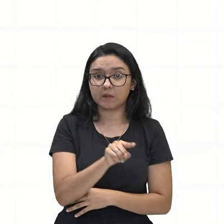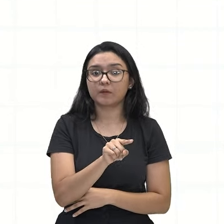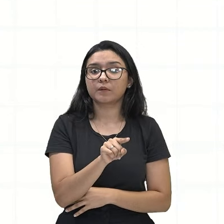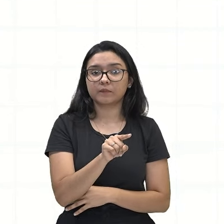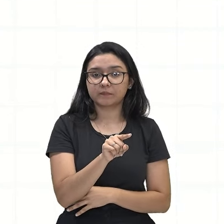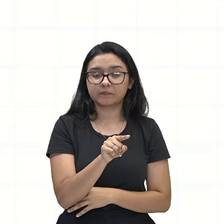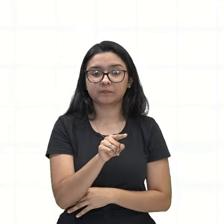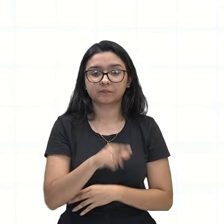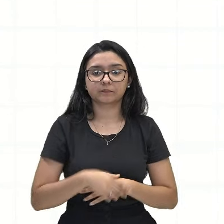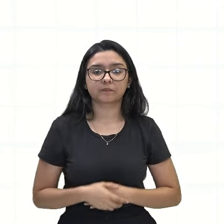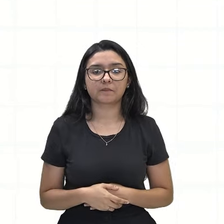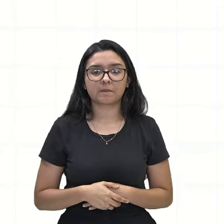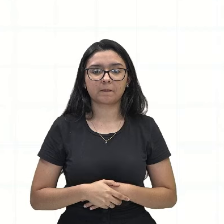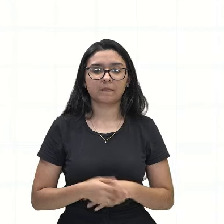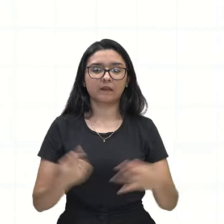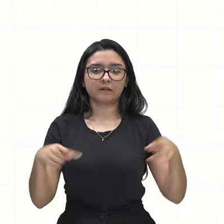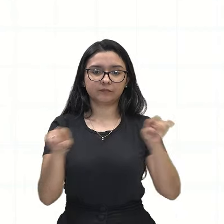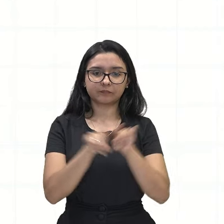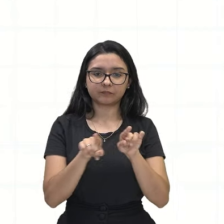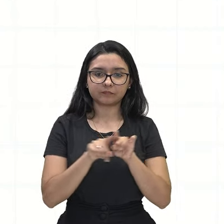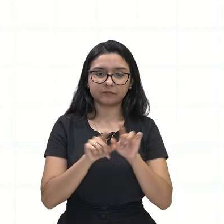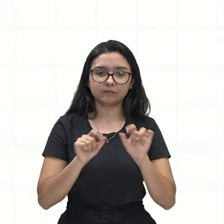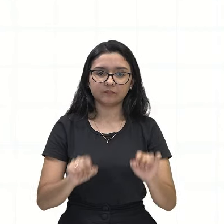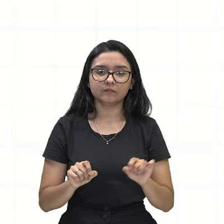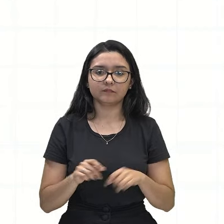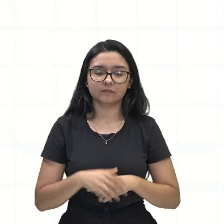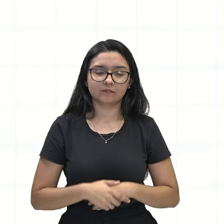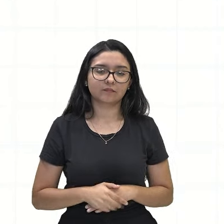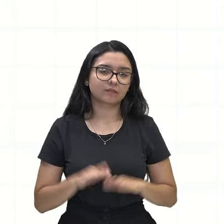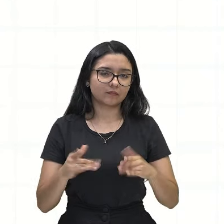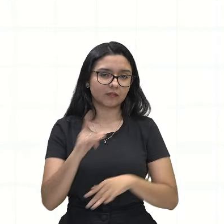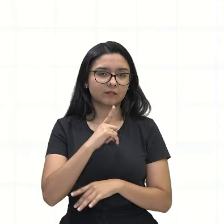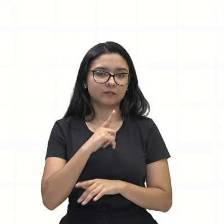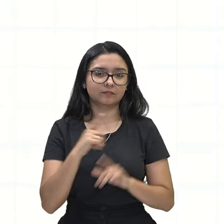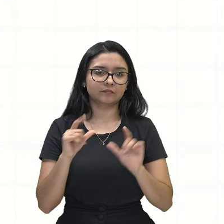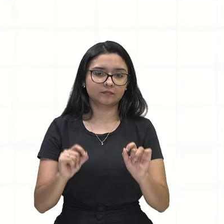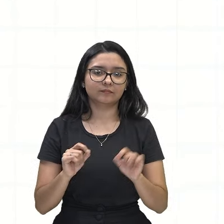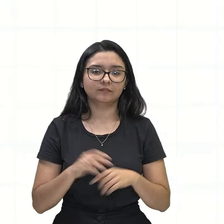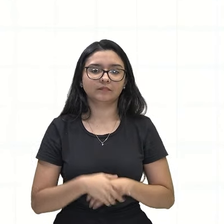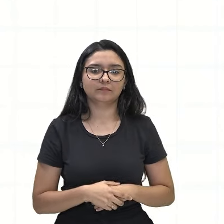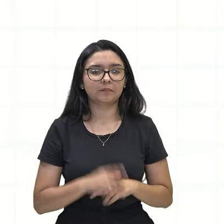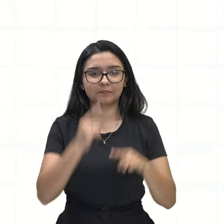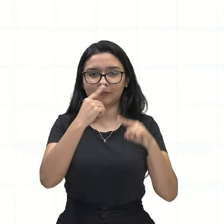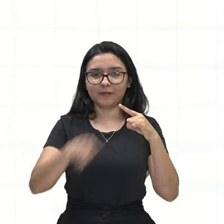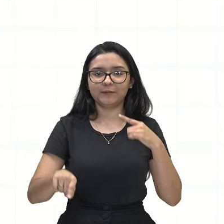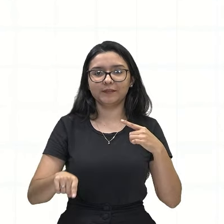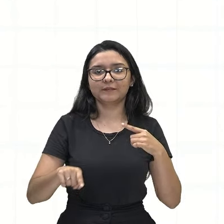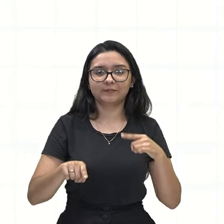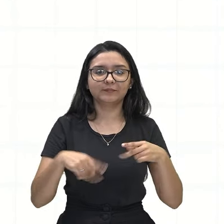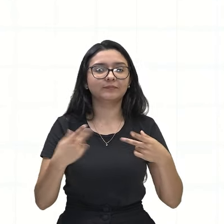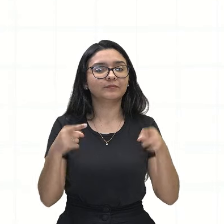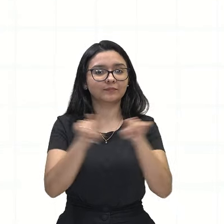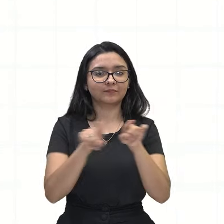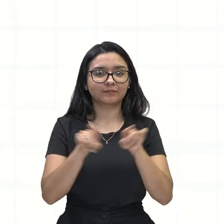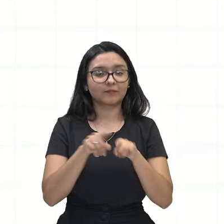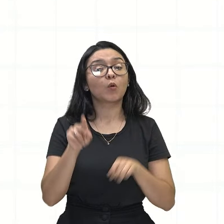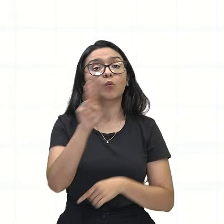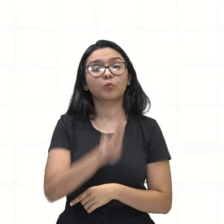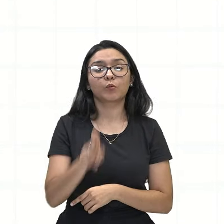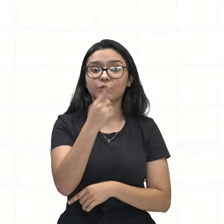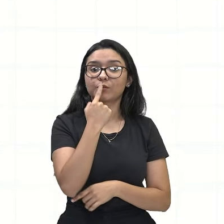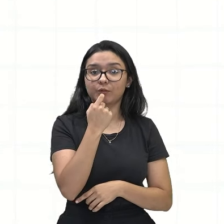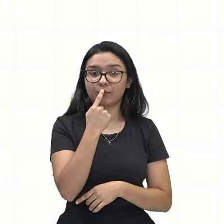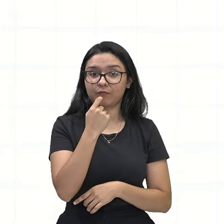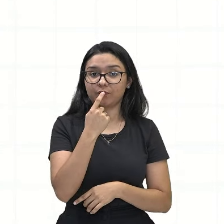né? Ele vai trazer a ideia da proibição. Então temos aqui uma placa de proibido e ela vem aqui com a cor vermelha, ó,